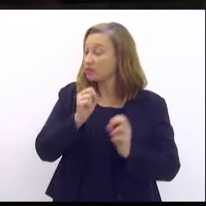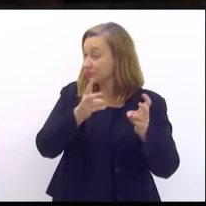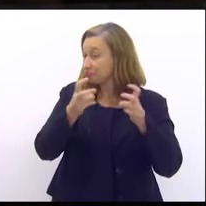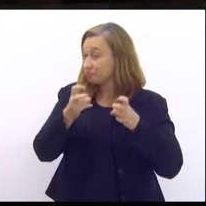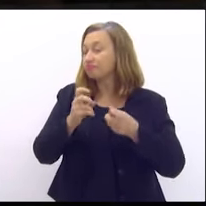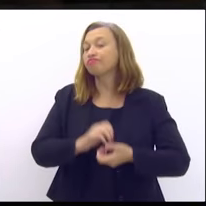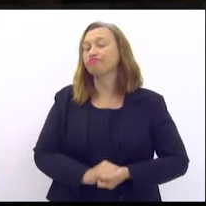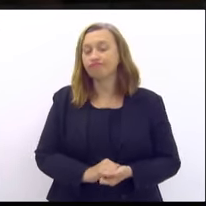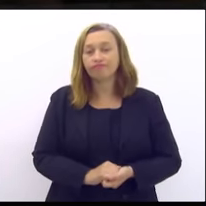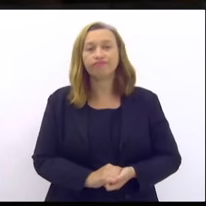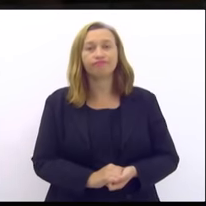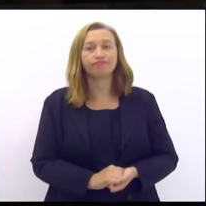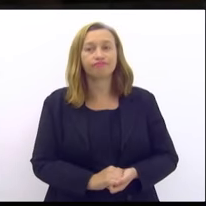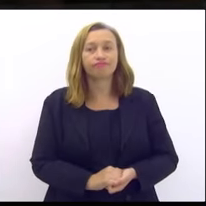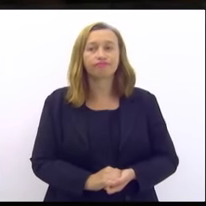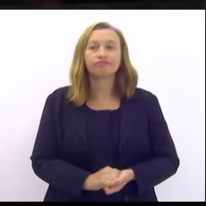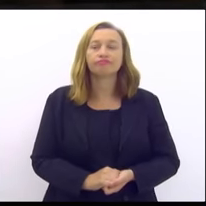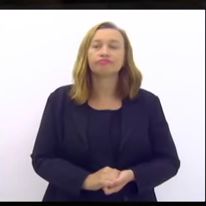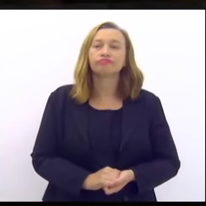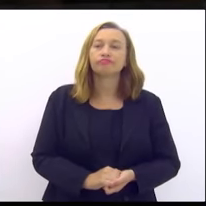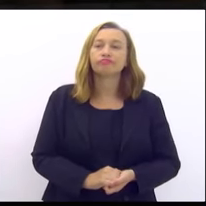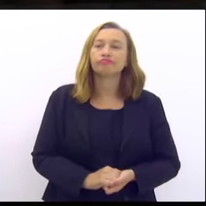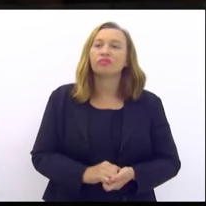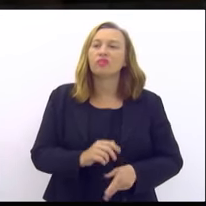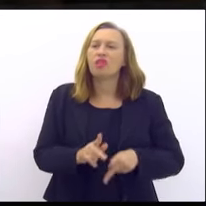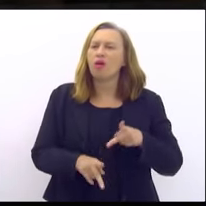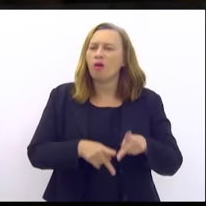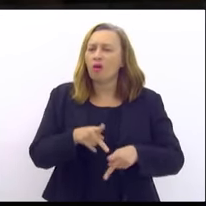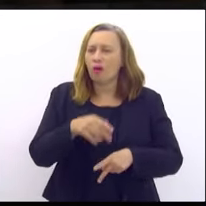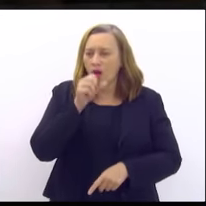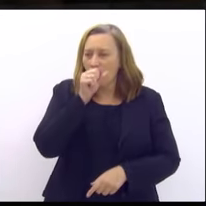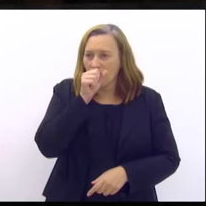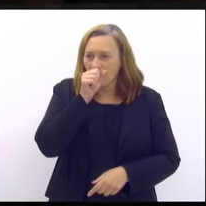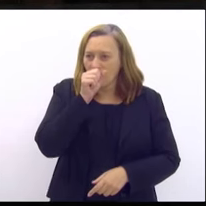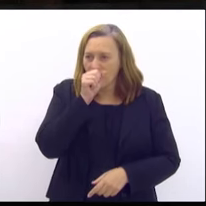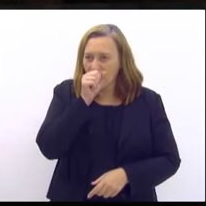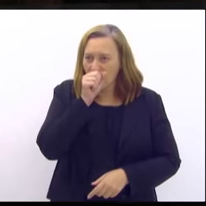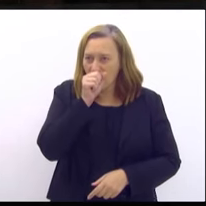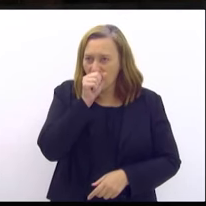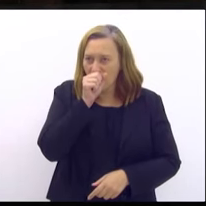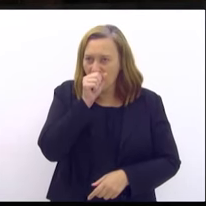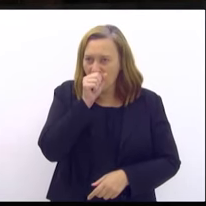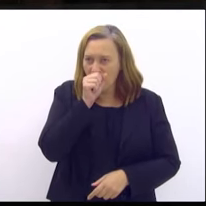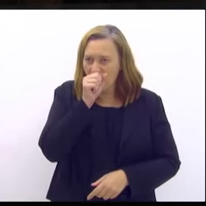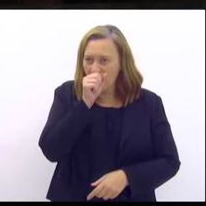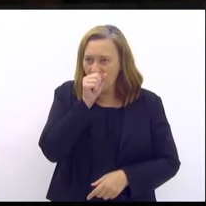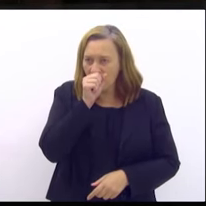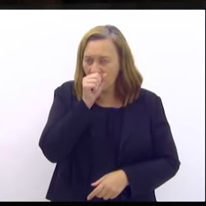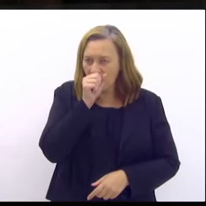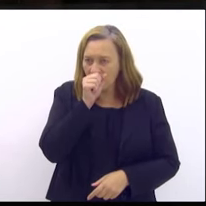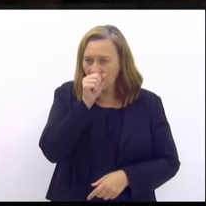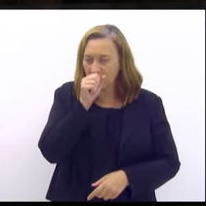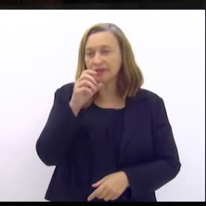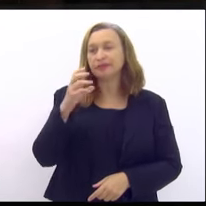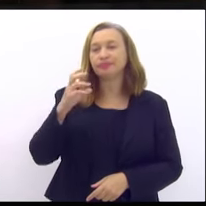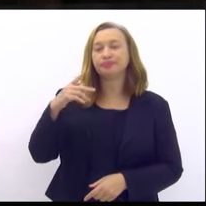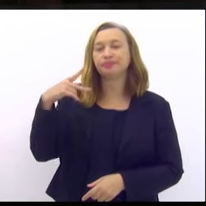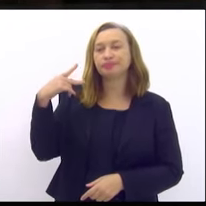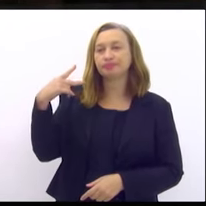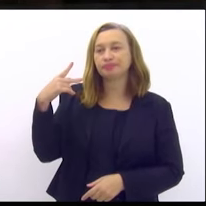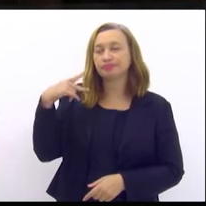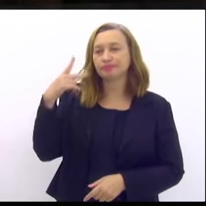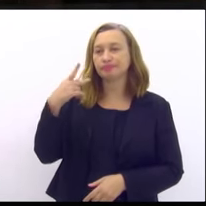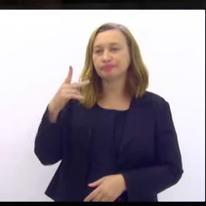observar apesar da nossa população até parte de grande parte dos parlamentos não estarem bem